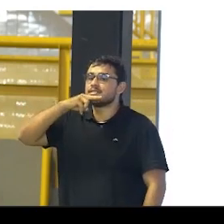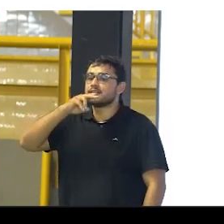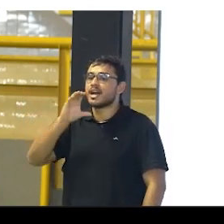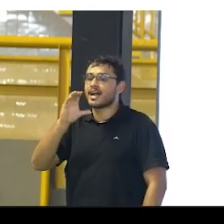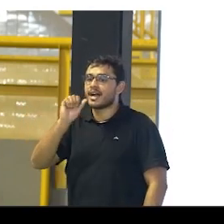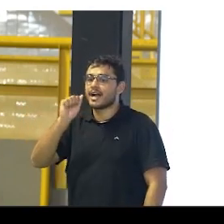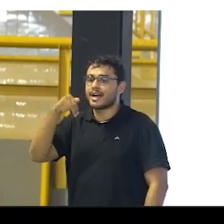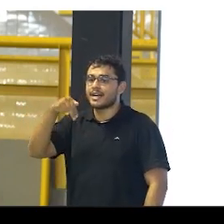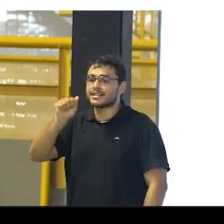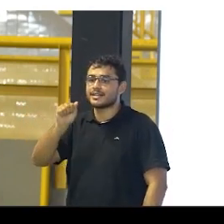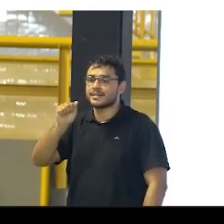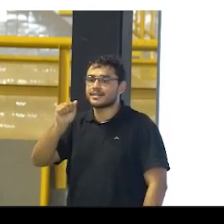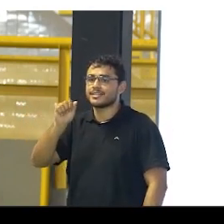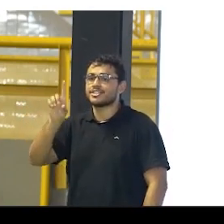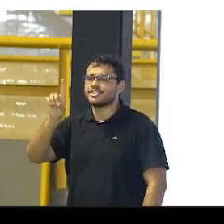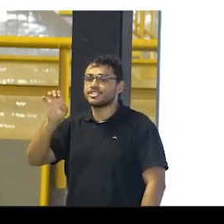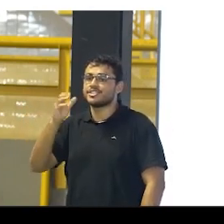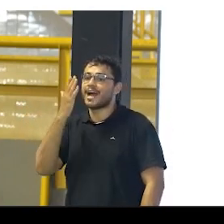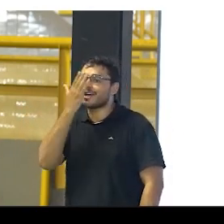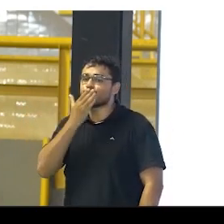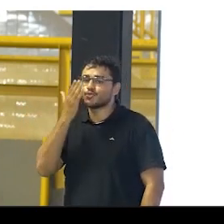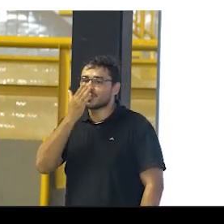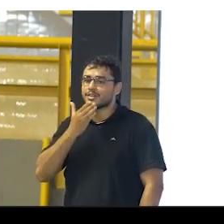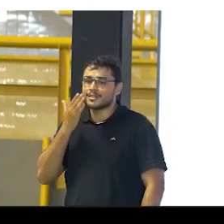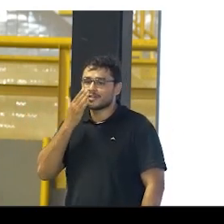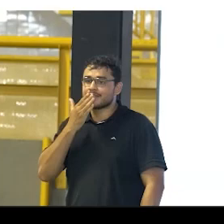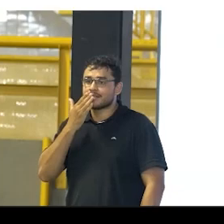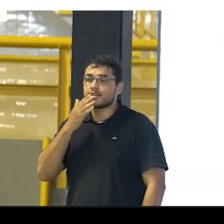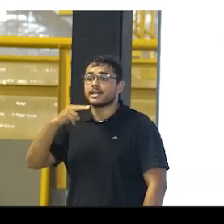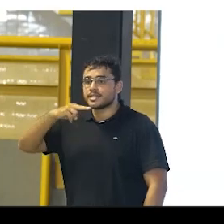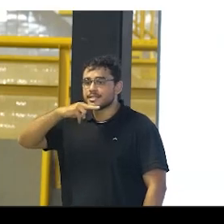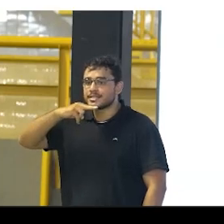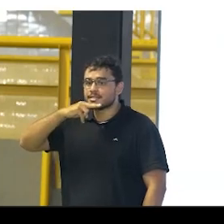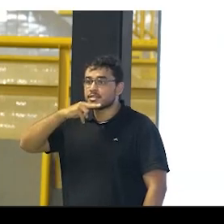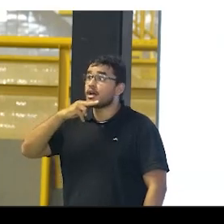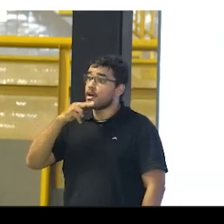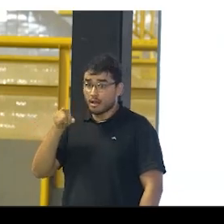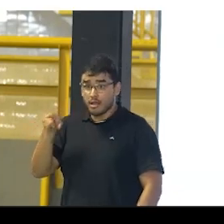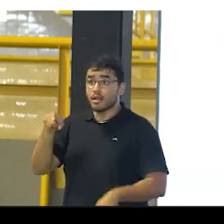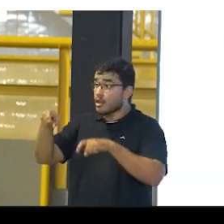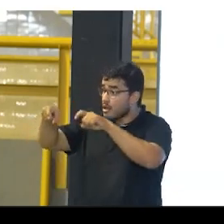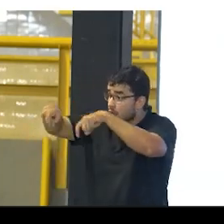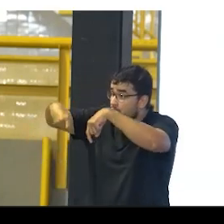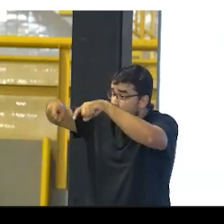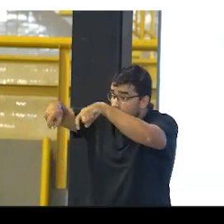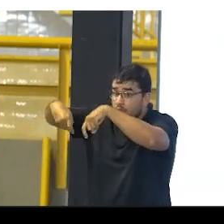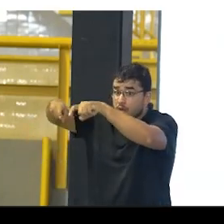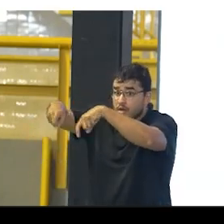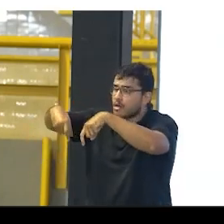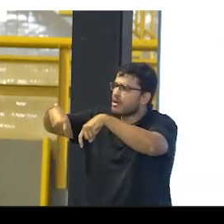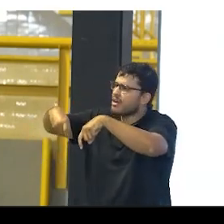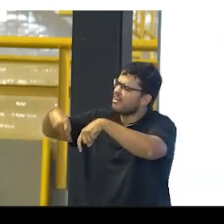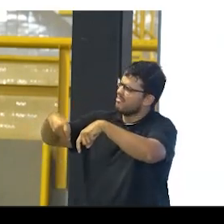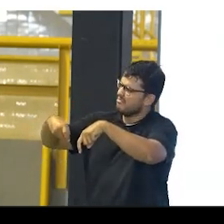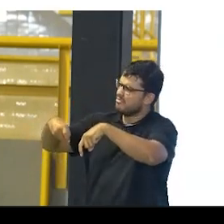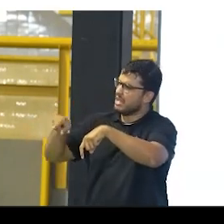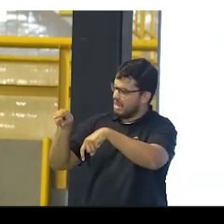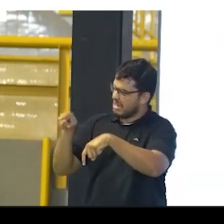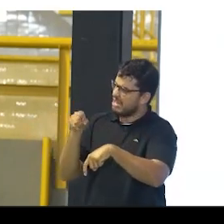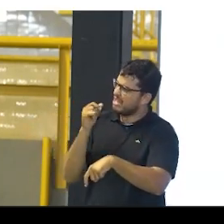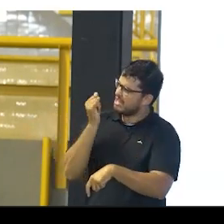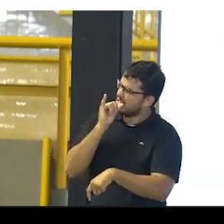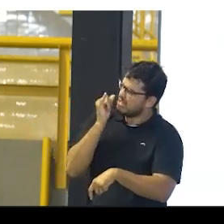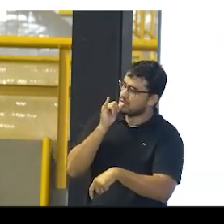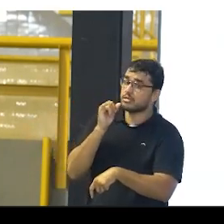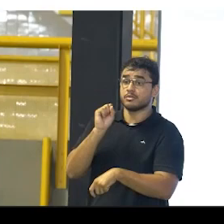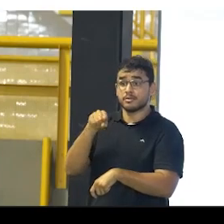renovável não quer dizer que não se gere impactos ambientais. A energia